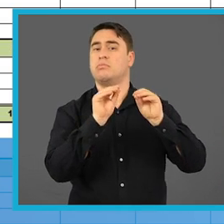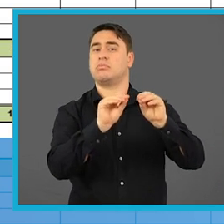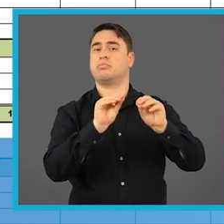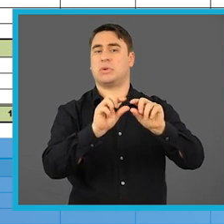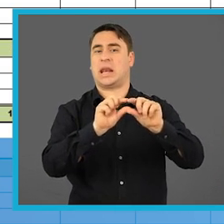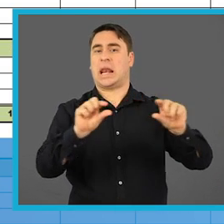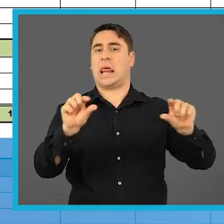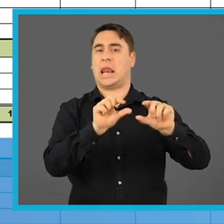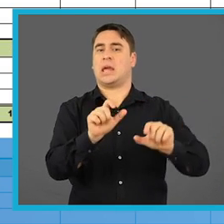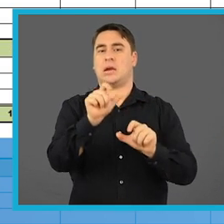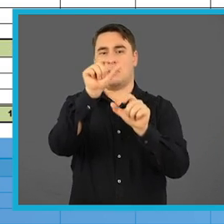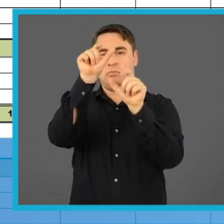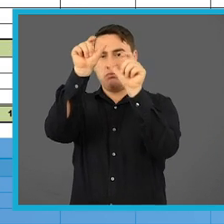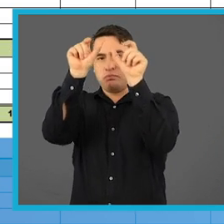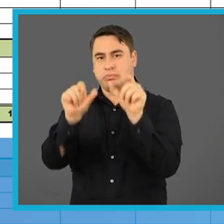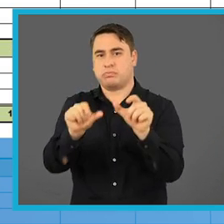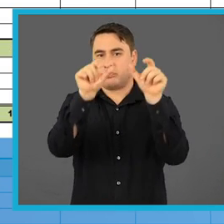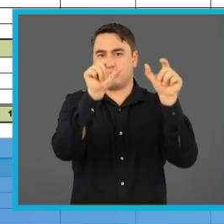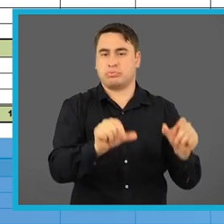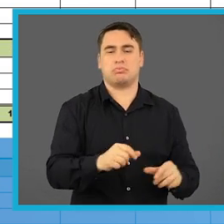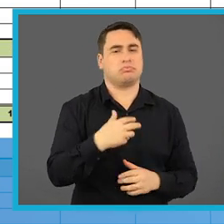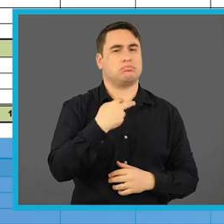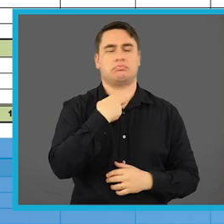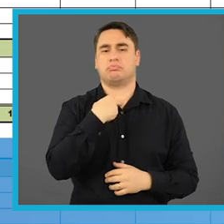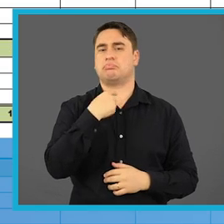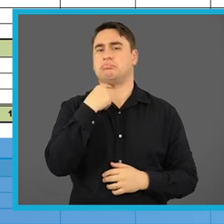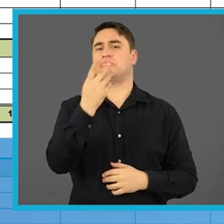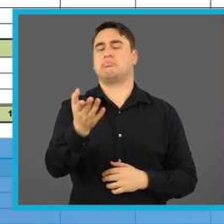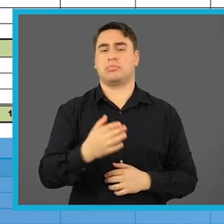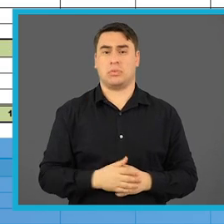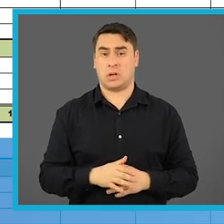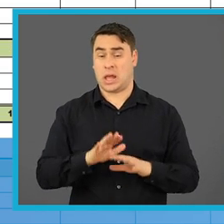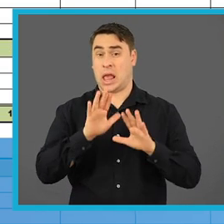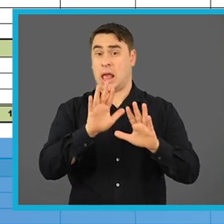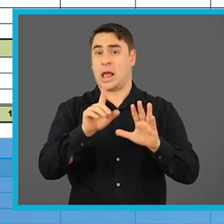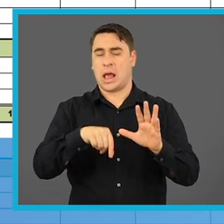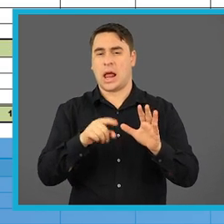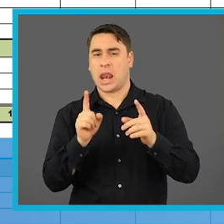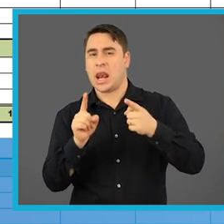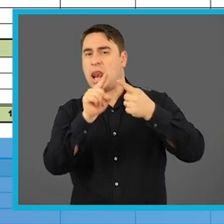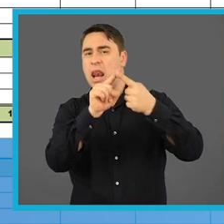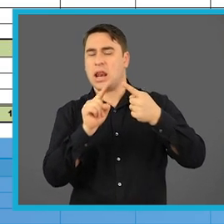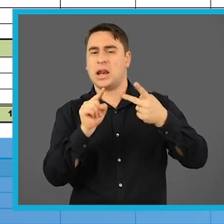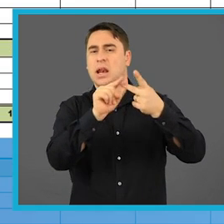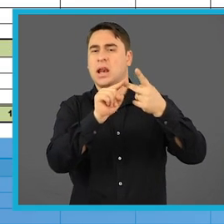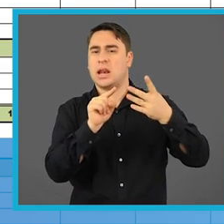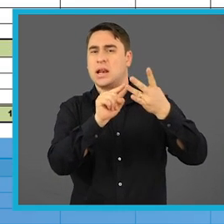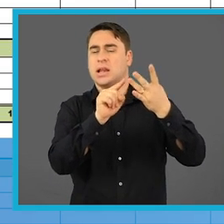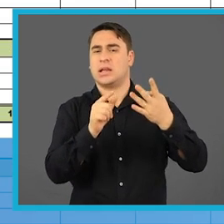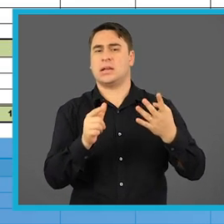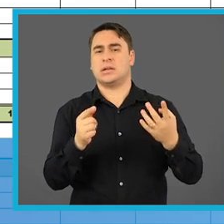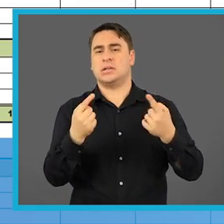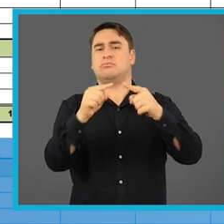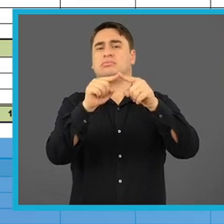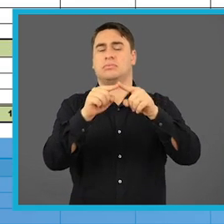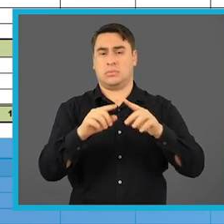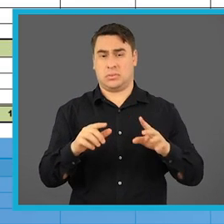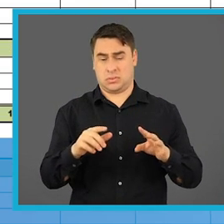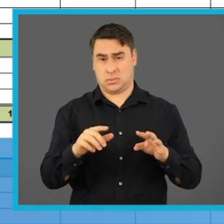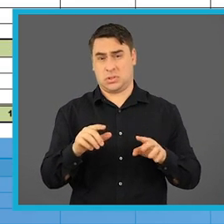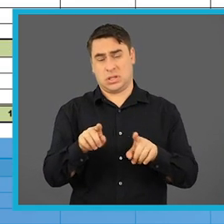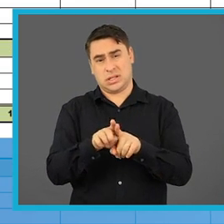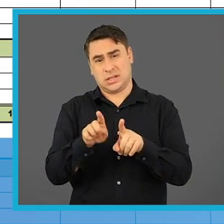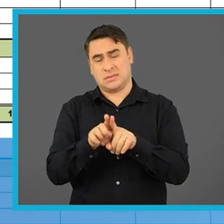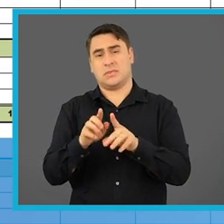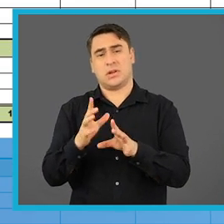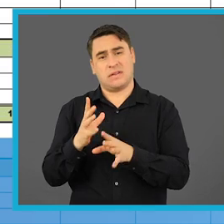de linhas e nem inserção de colunas. Por quê? Como ela é toda linkada e ela é